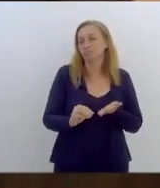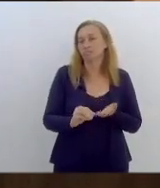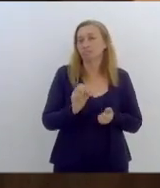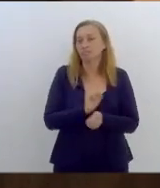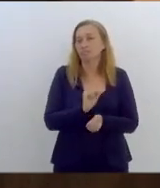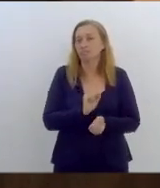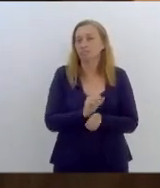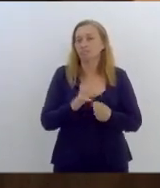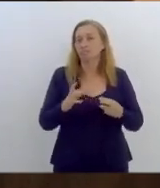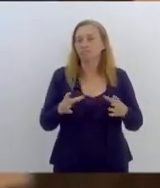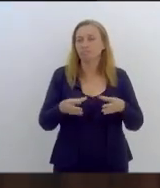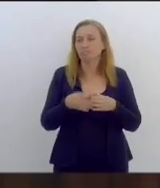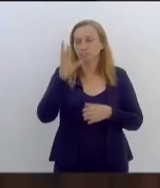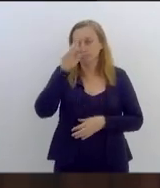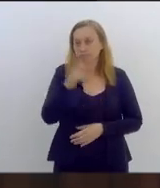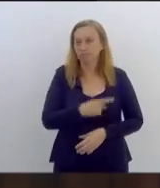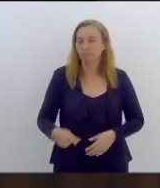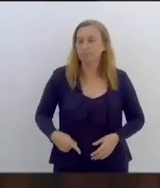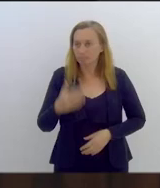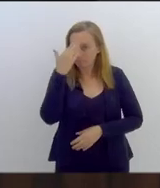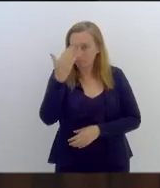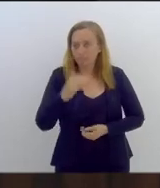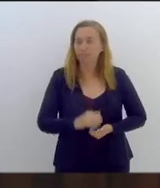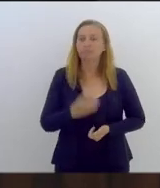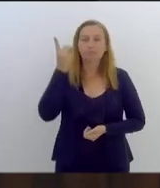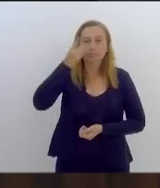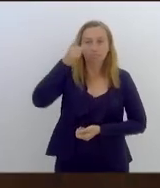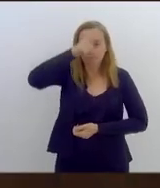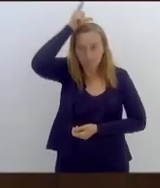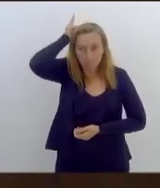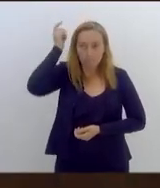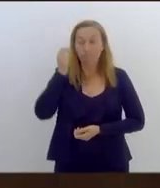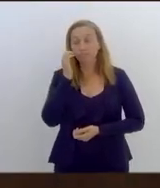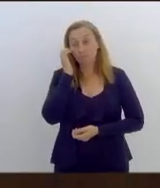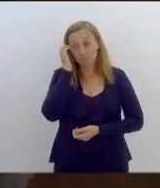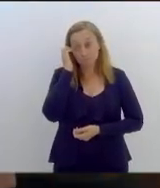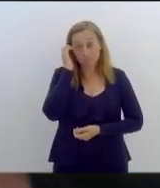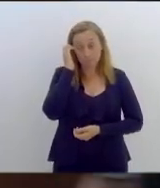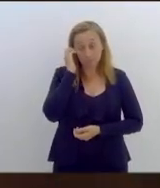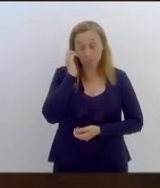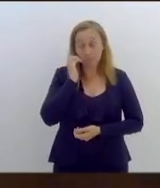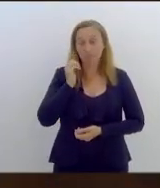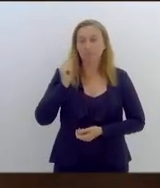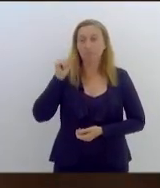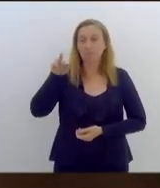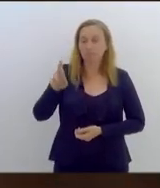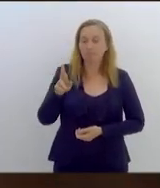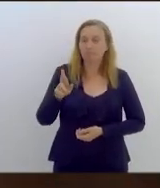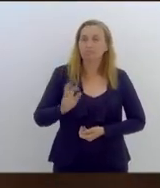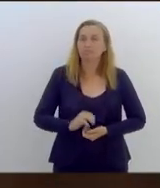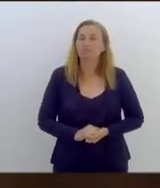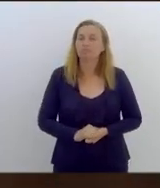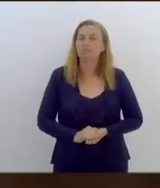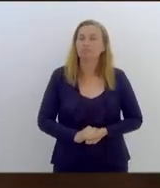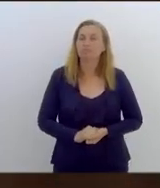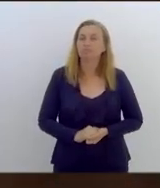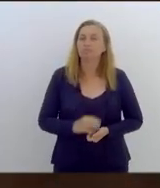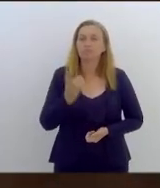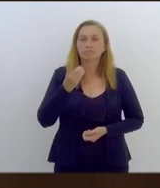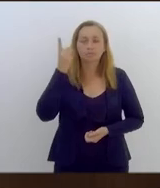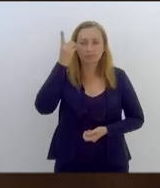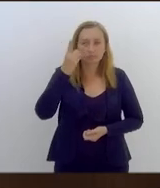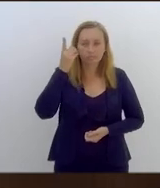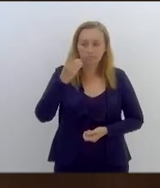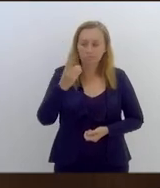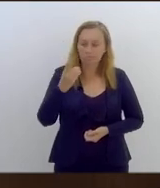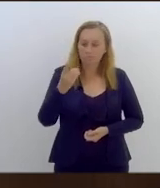comissões. Obrigado, senhor presidente. Deputado Luiz Paulo. Deputado Rosenberg Reis. Deputado